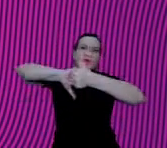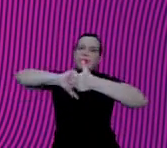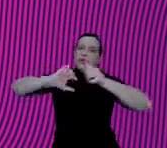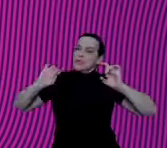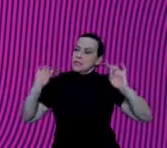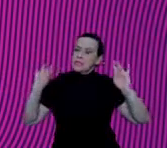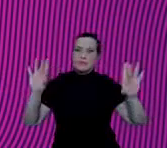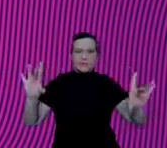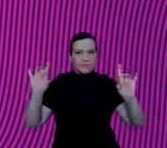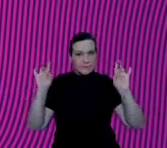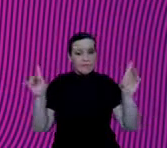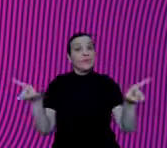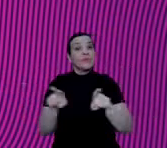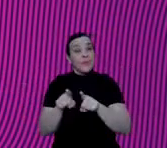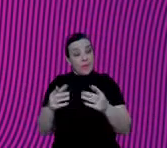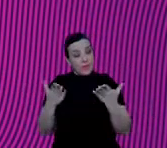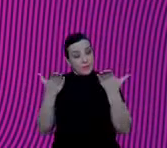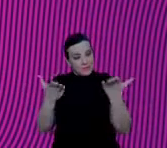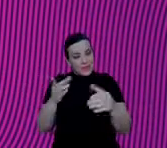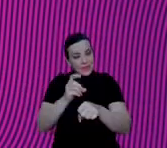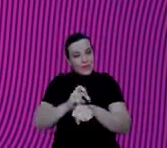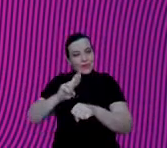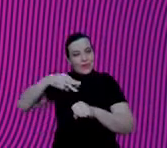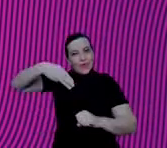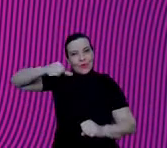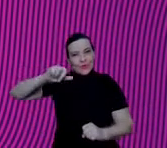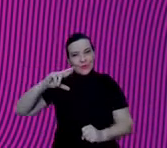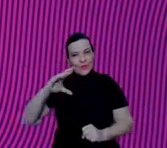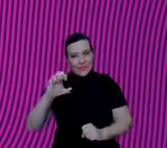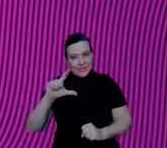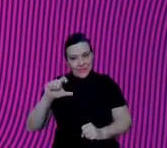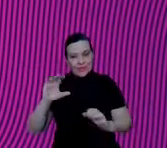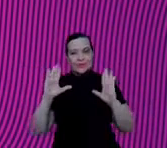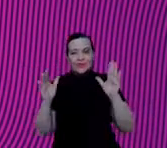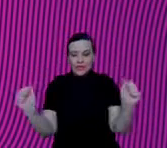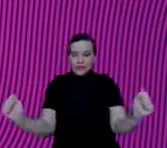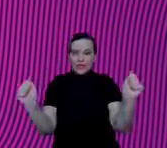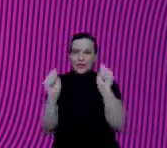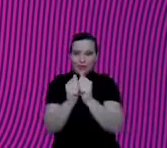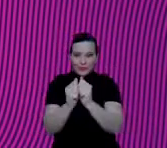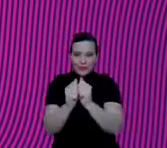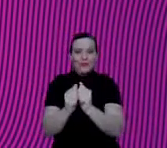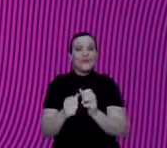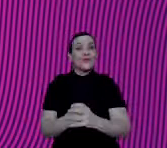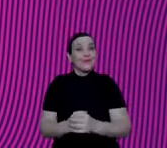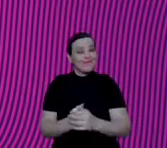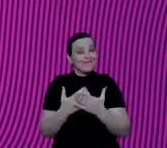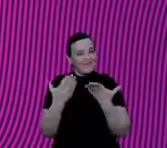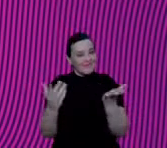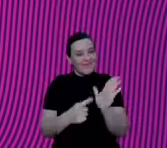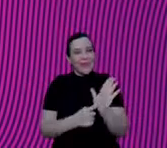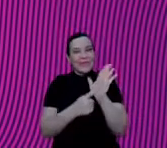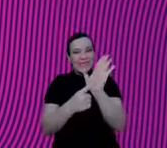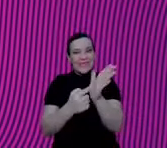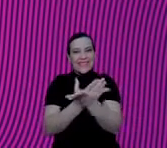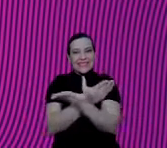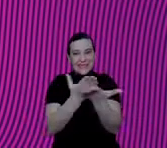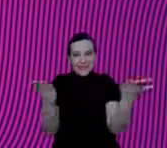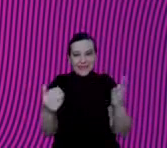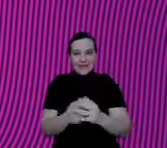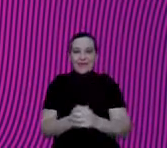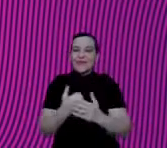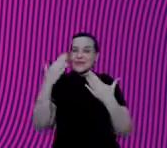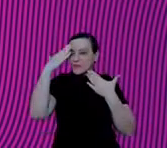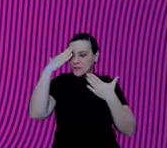o Dr. Marcelo Calderaro, que aí já se encontra posto e para apresentar aos colegas. Dr. Marcelo, muito obrigado